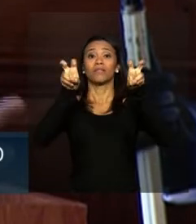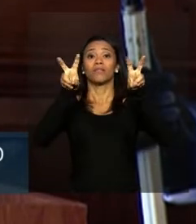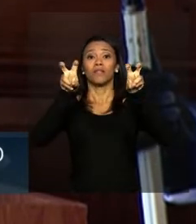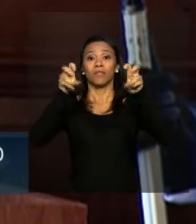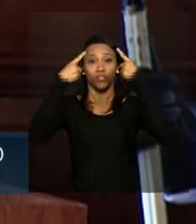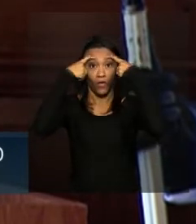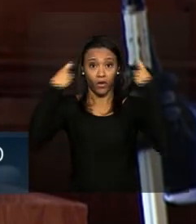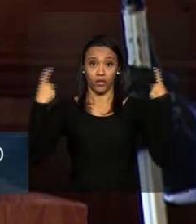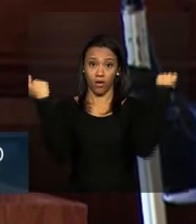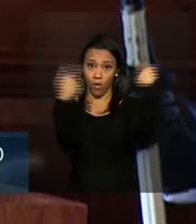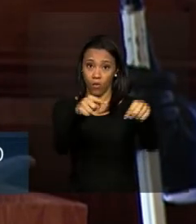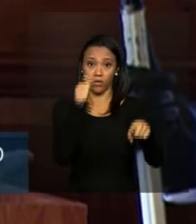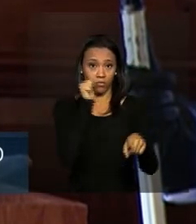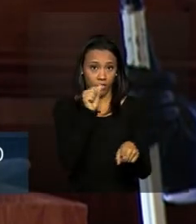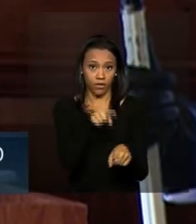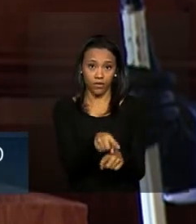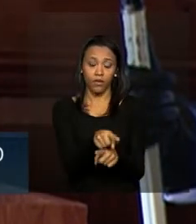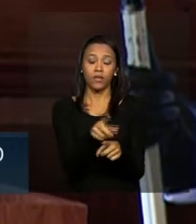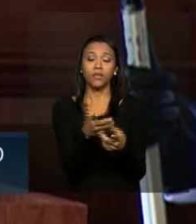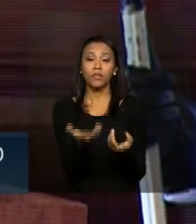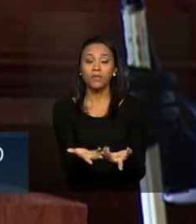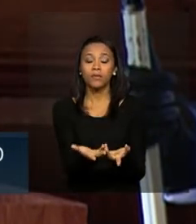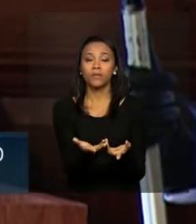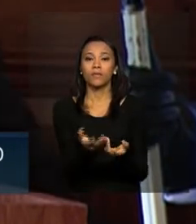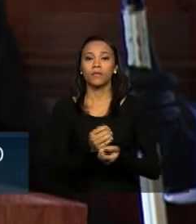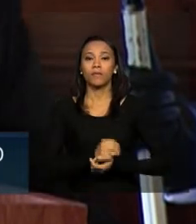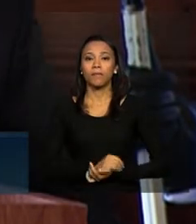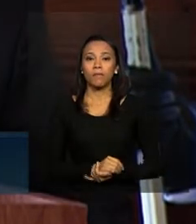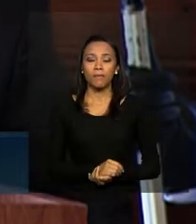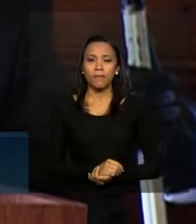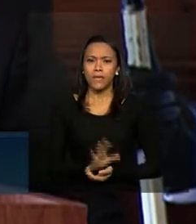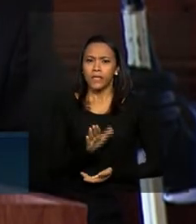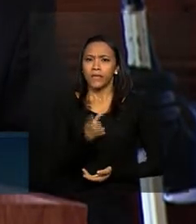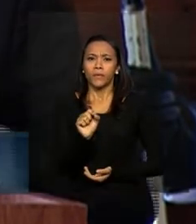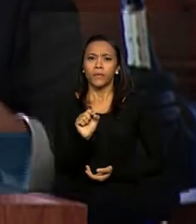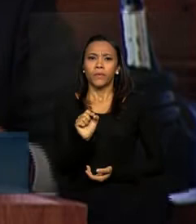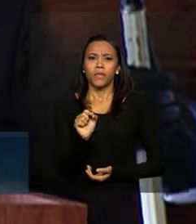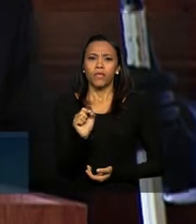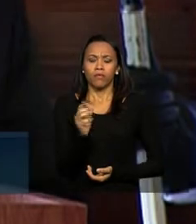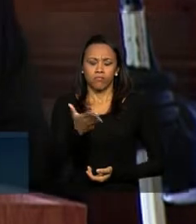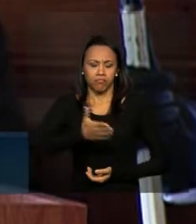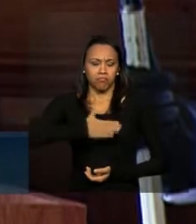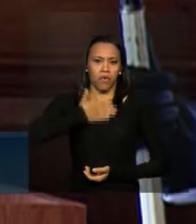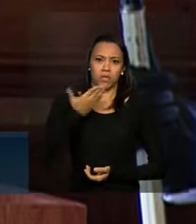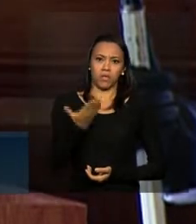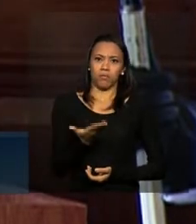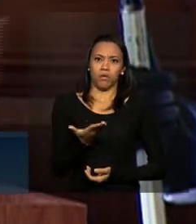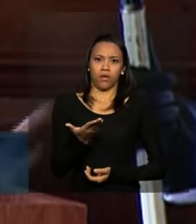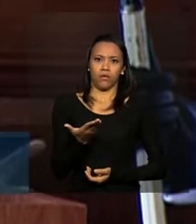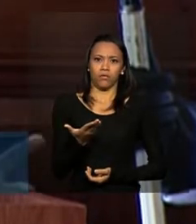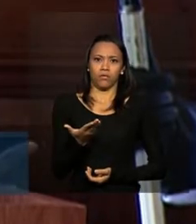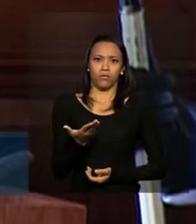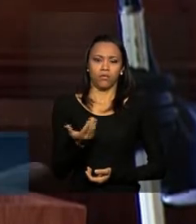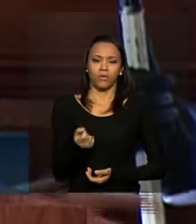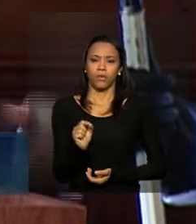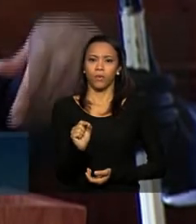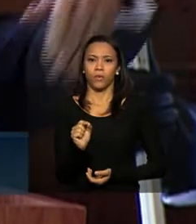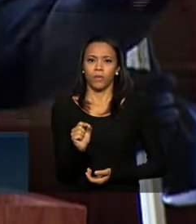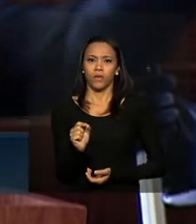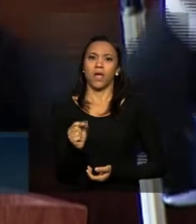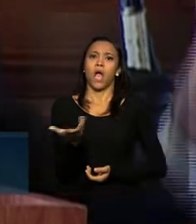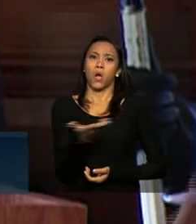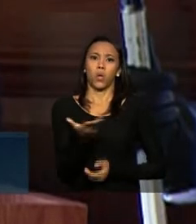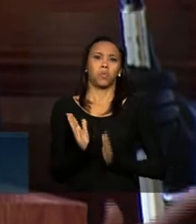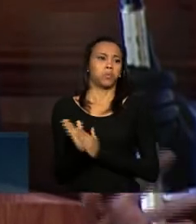interessante, aquilo que não deveria causar nenhum espanto, nenhum aplauso, ganhou